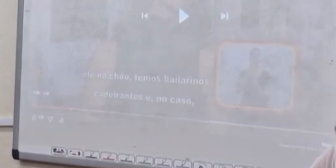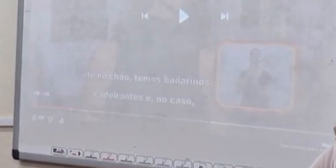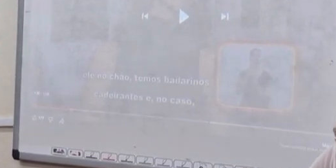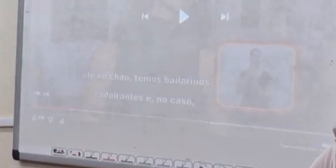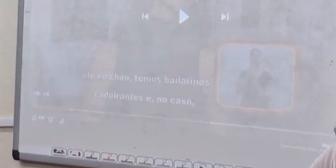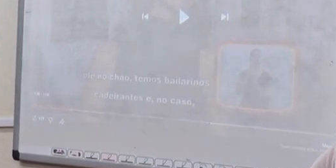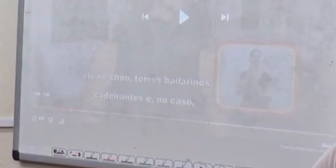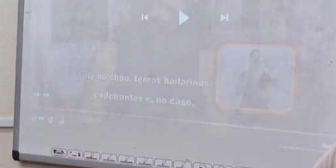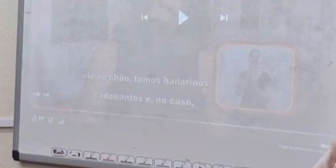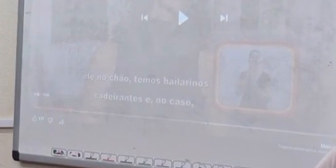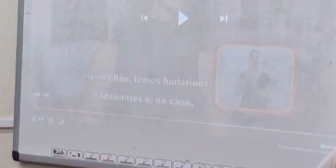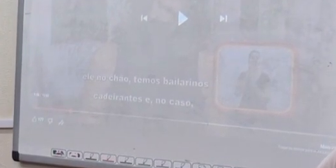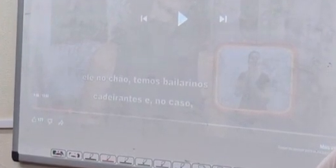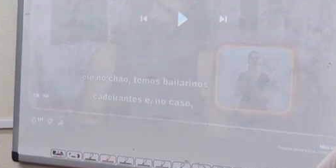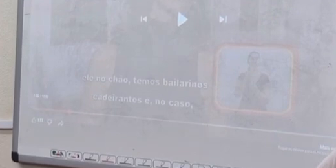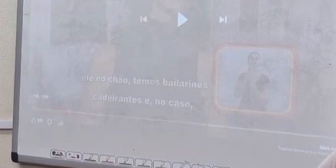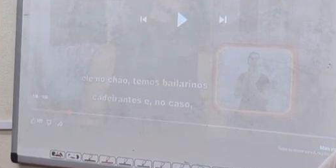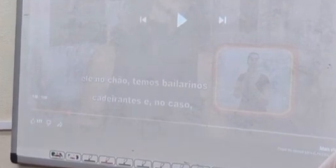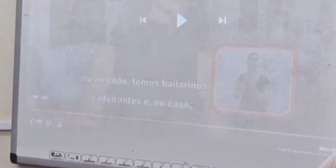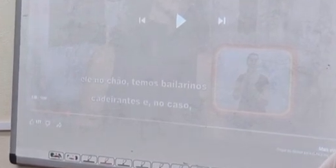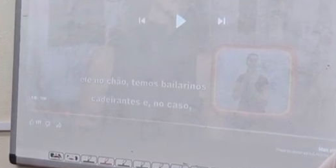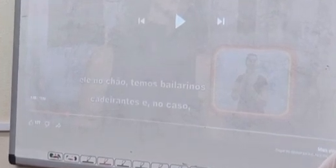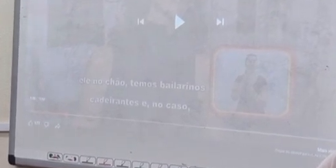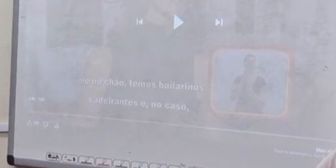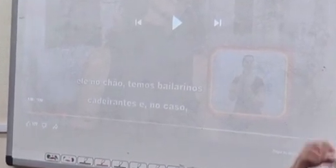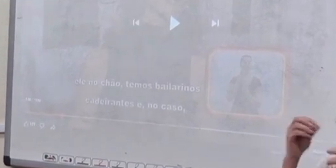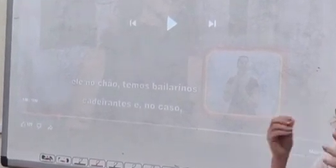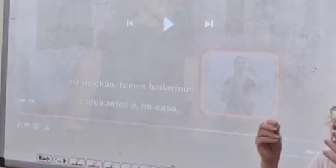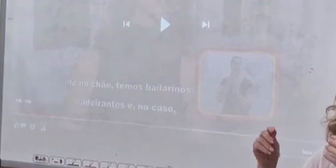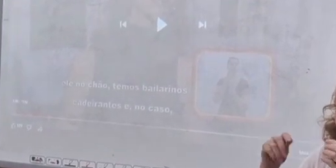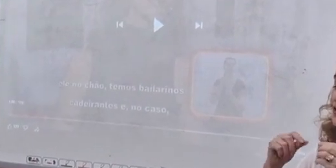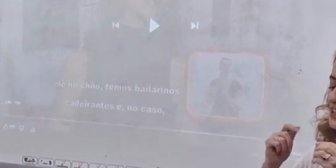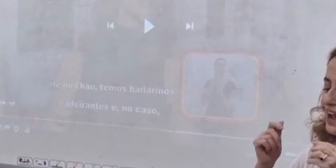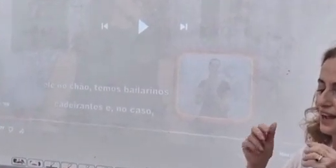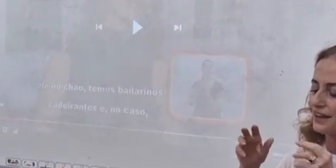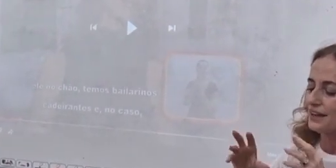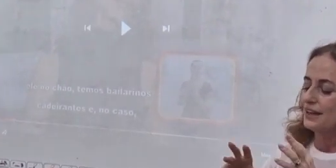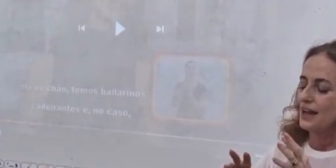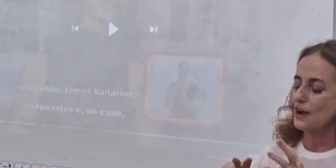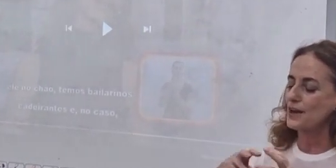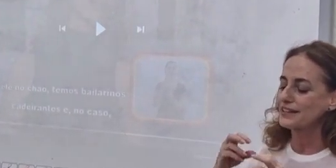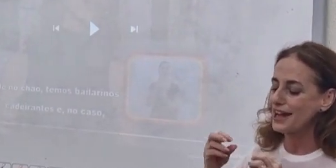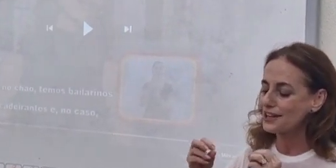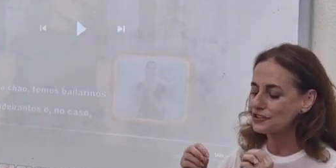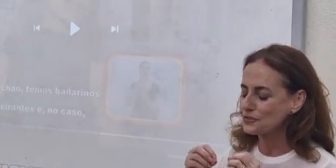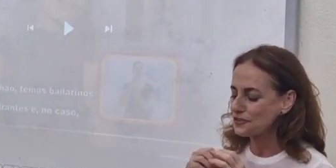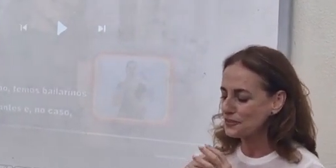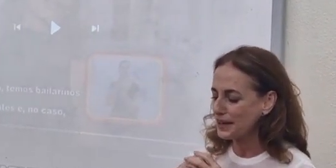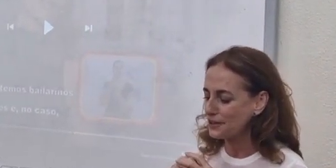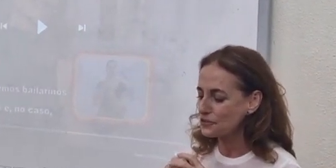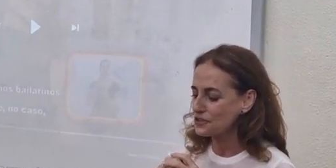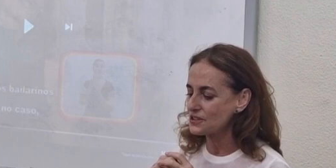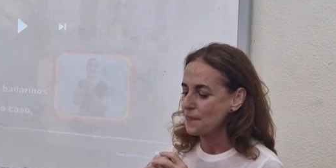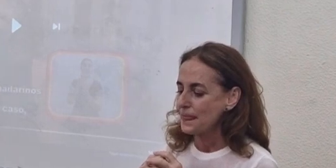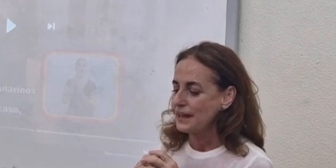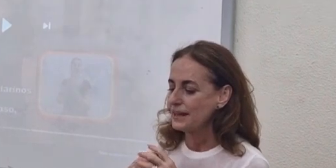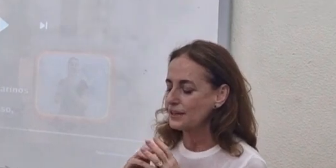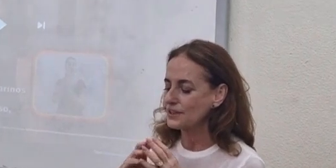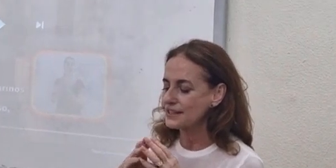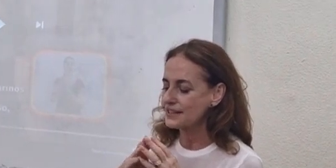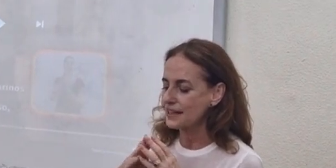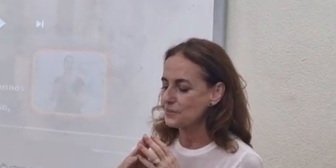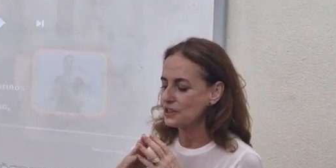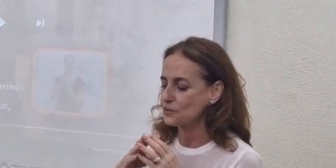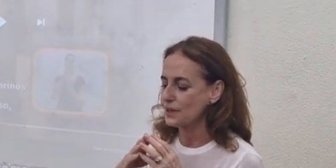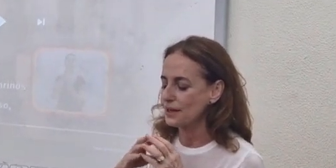E, então, é assim, aí eu fui vendo que você vai lapidando o seu olhar, a qualidade de movimentos, e